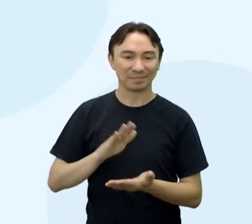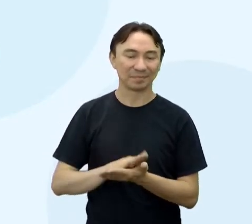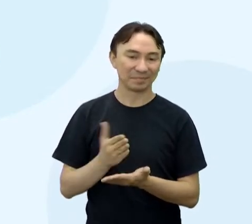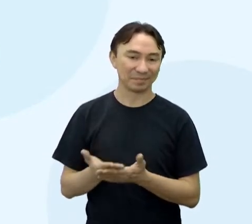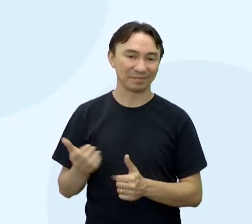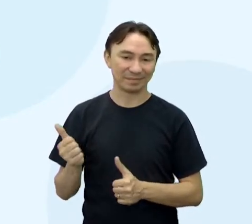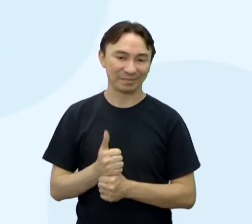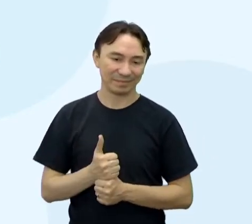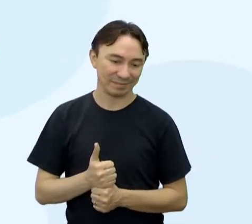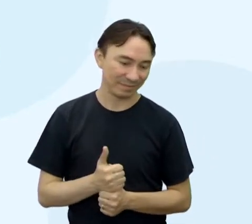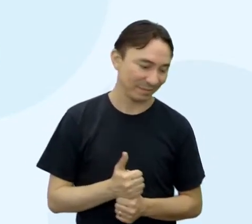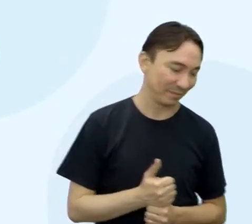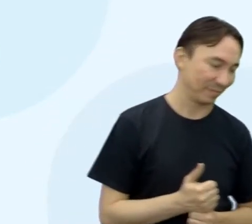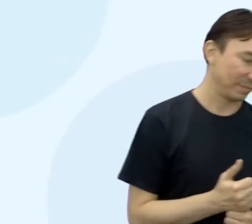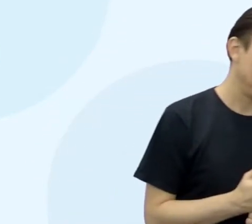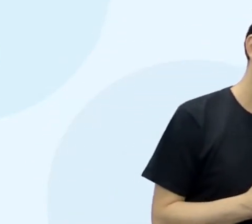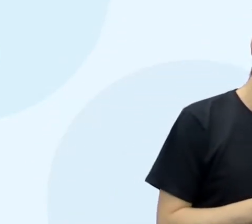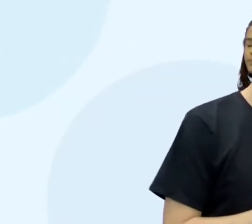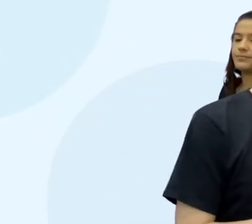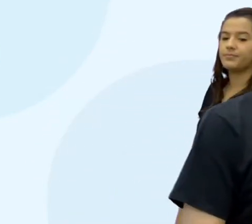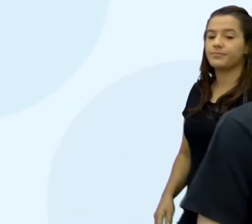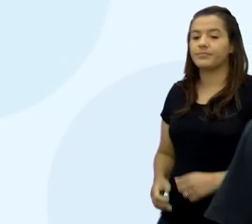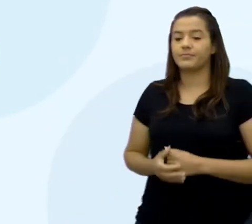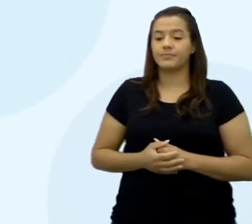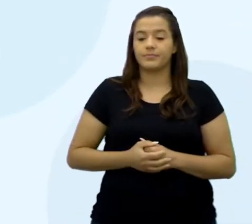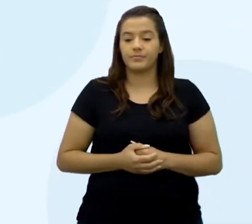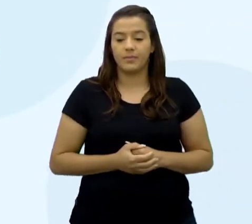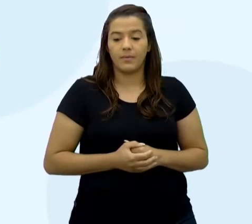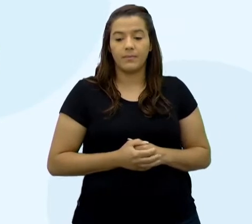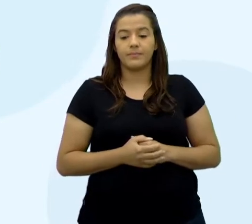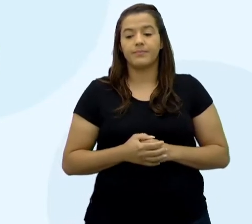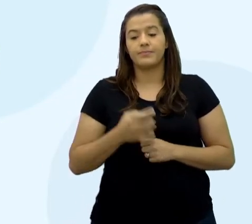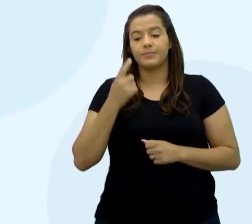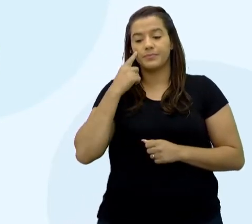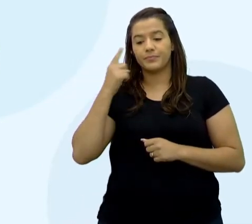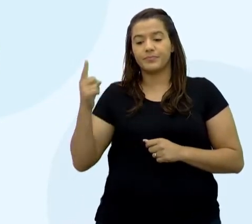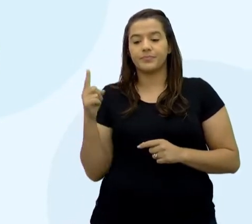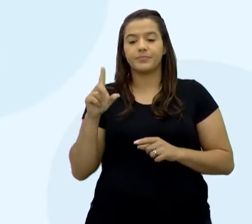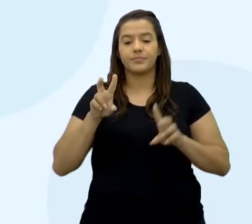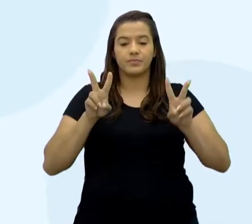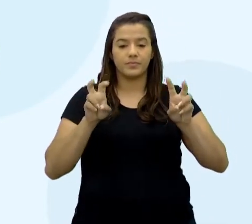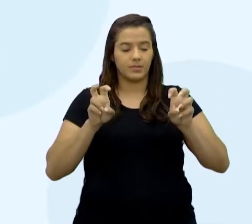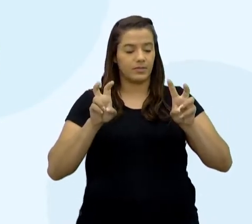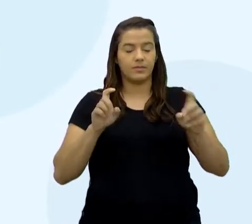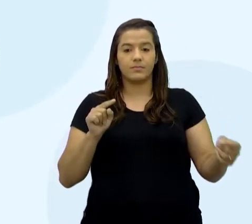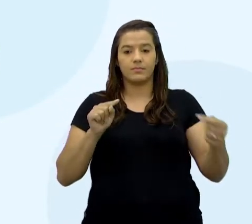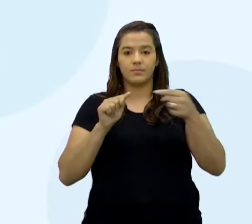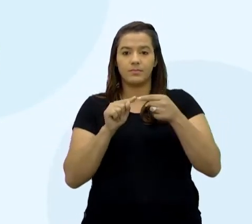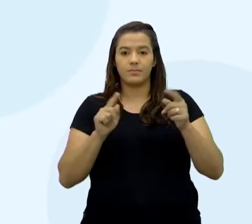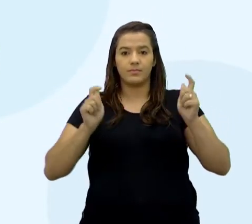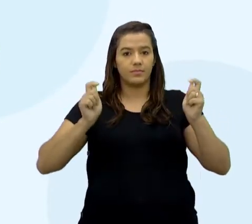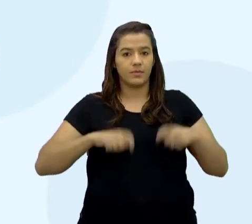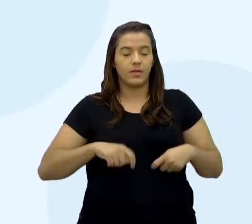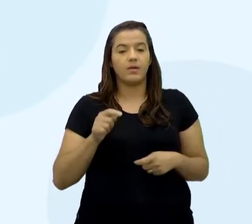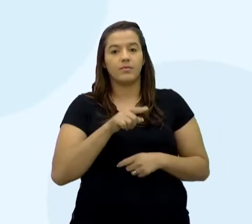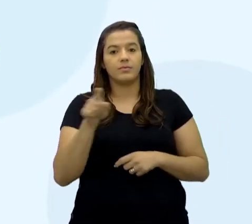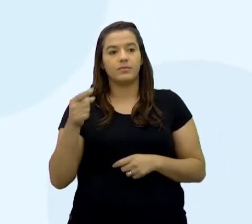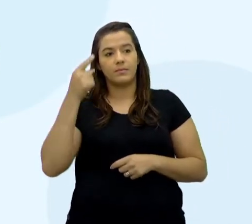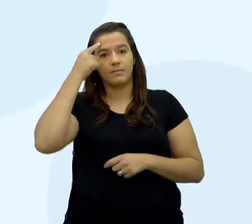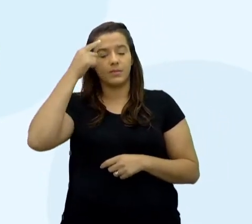né, Sim? Assim, específico aí, língua portuguesa, ou pensando mais aí de novo para o